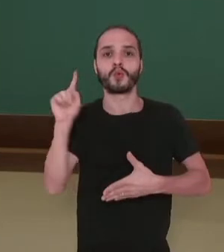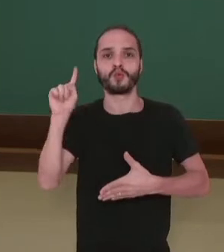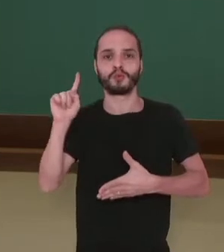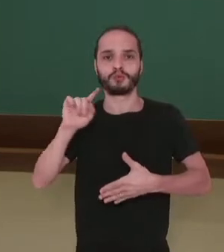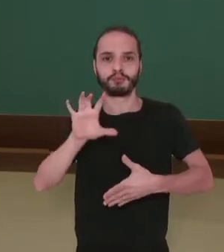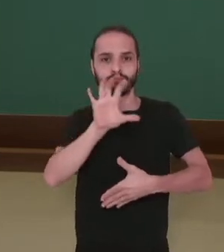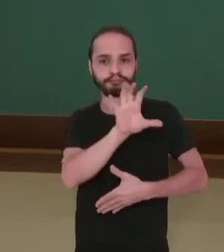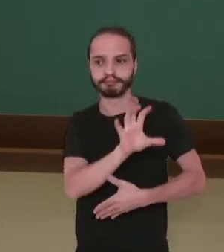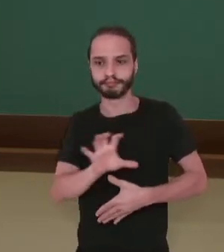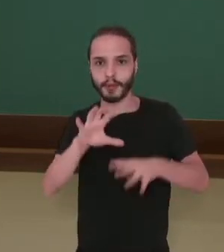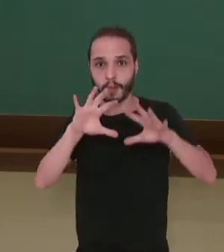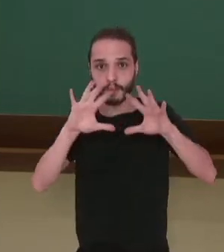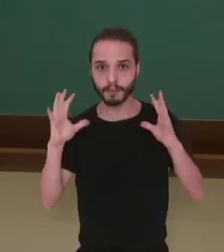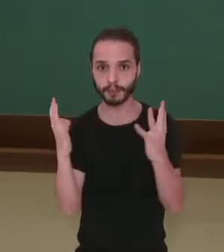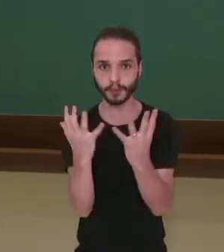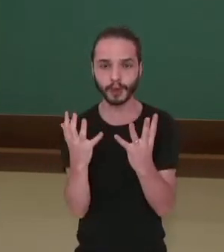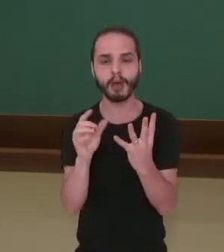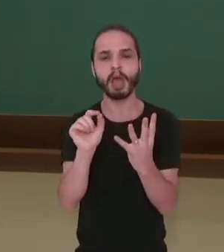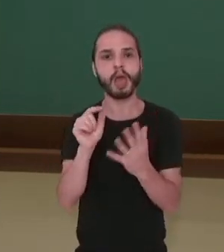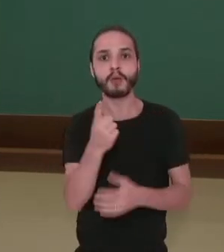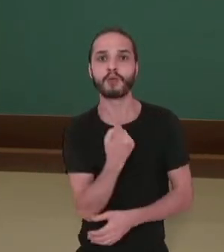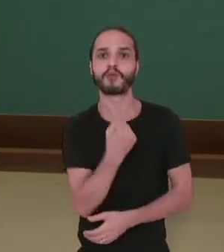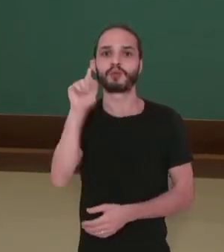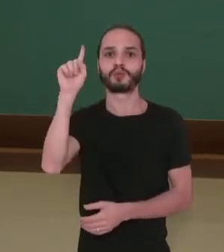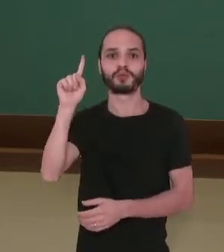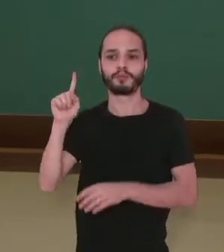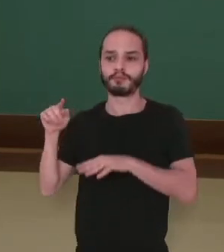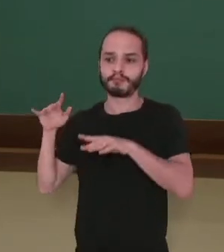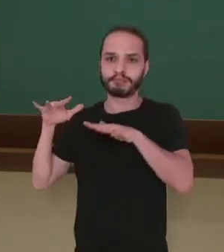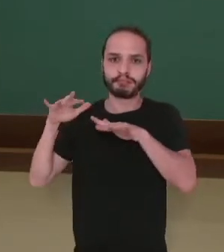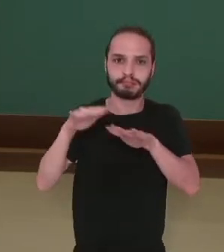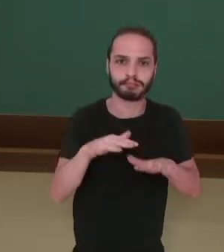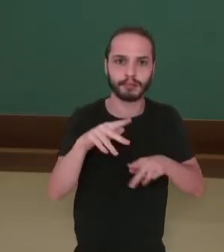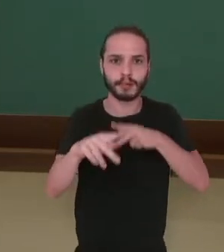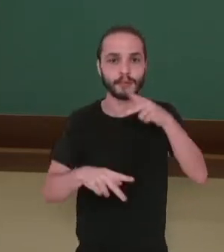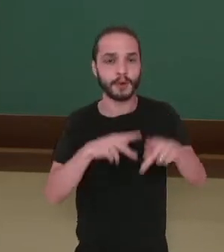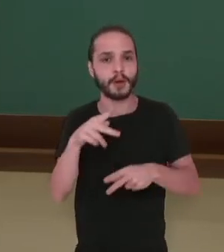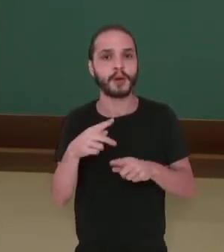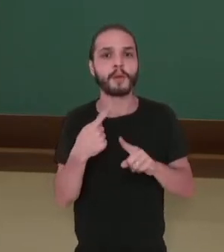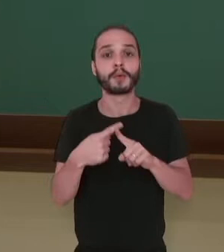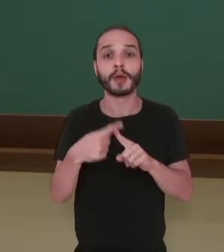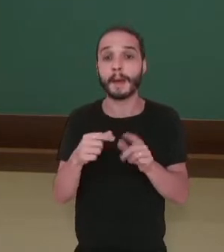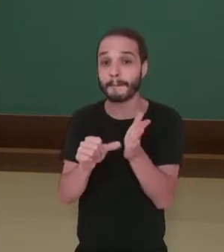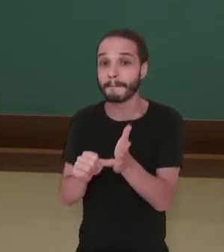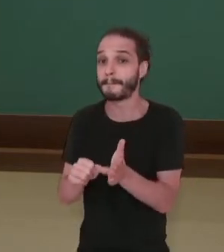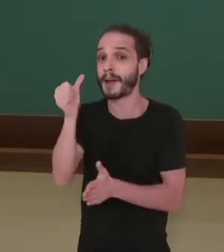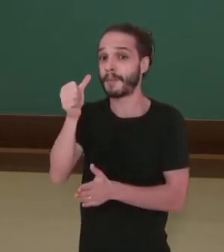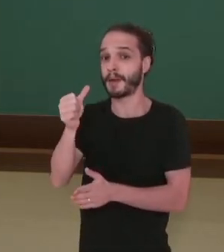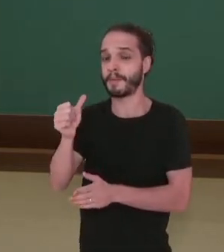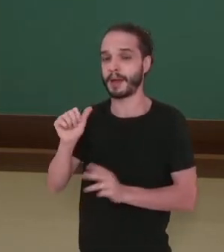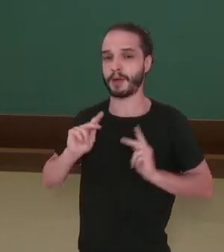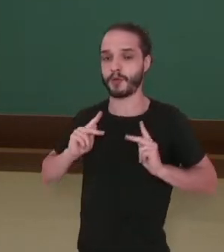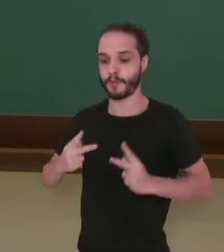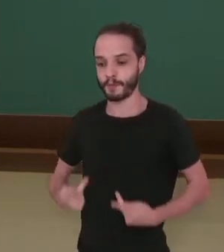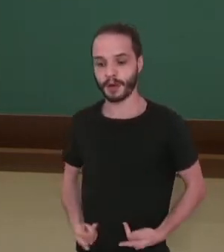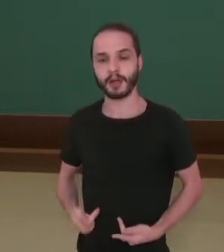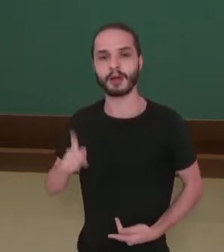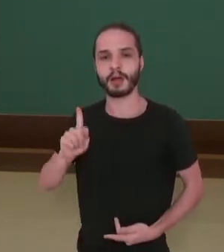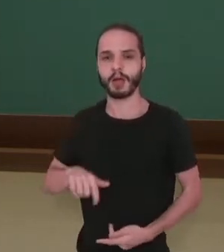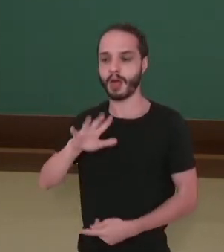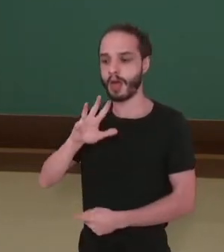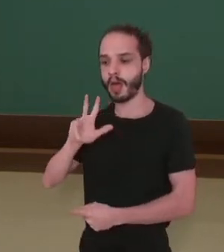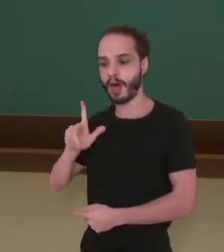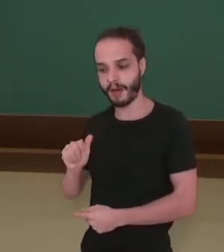povoado, né? Então, tem-se a ideia de que o primeiro homem surgiu na África e ali começou um